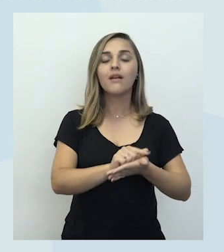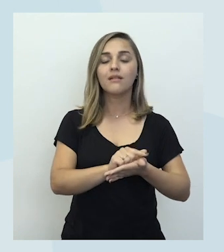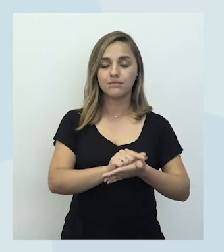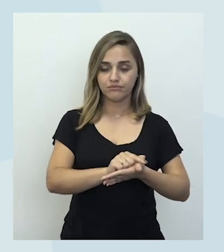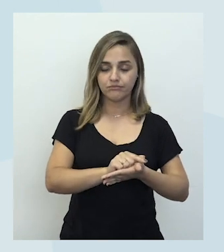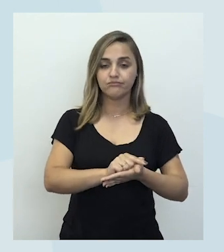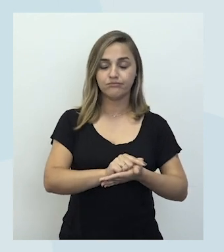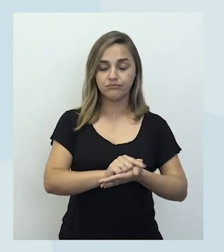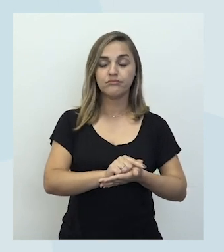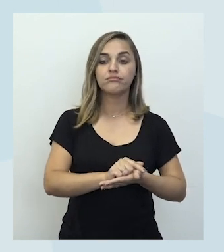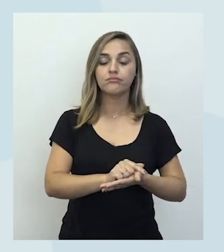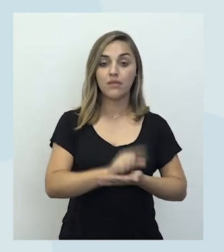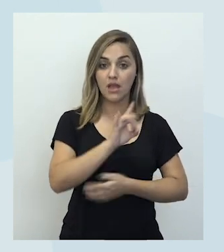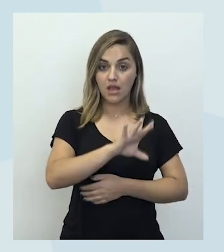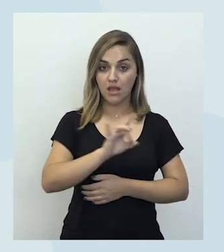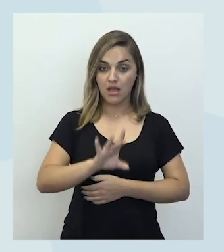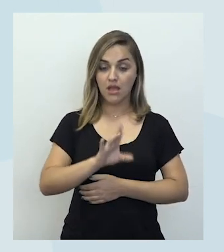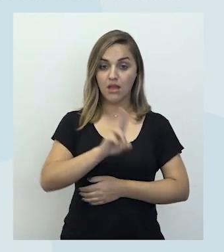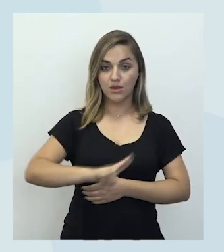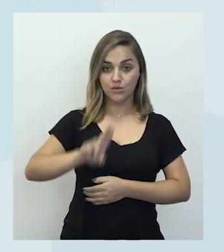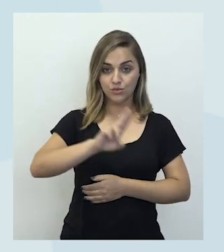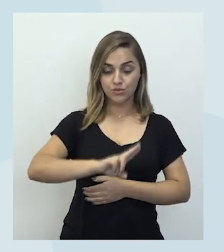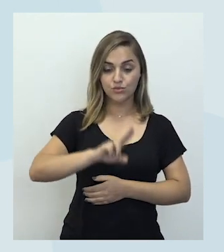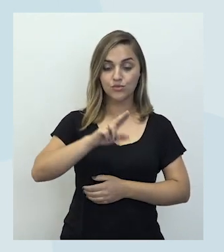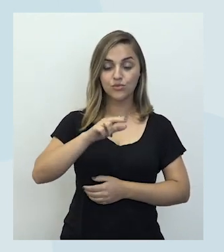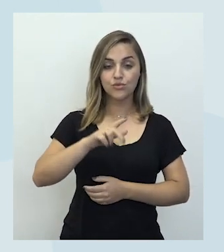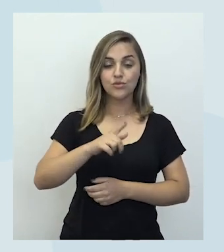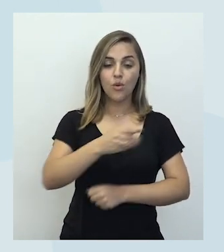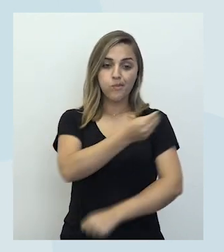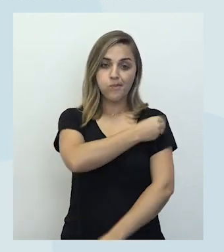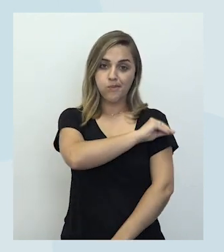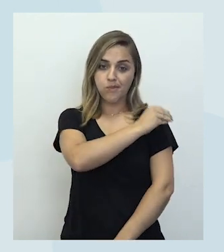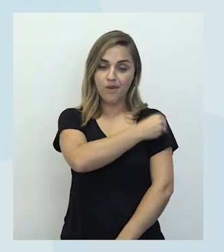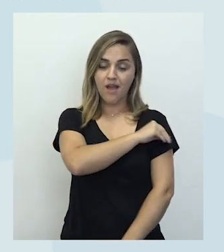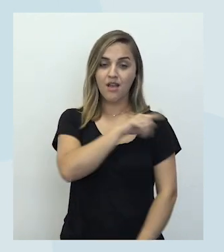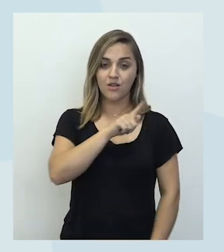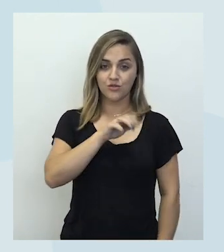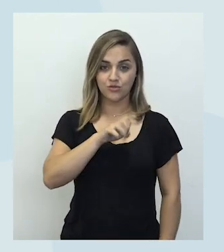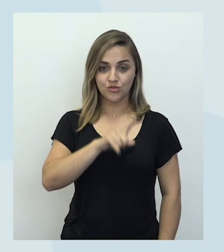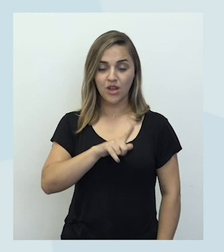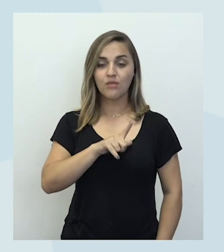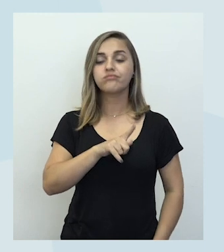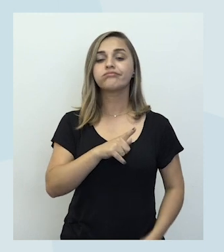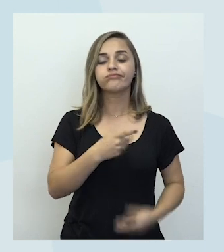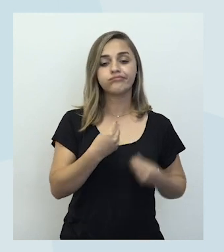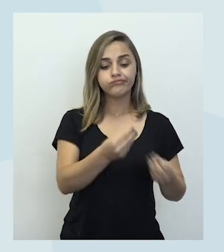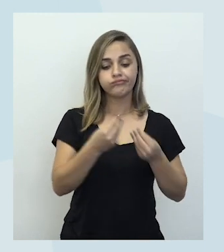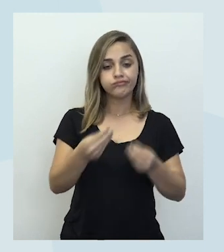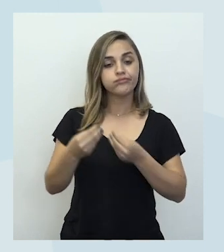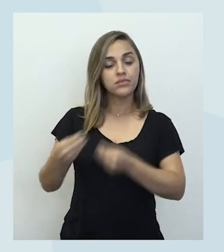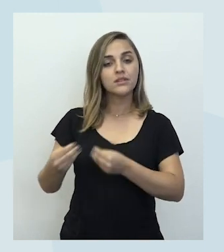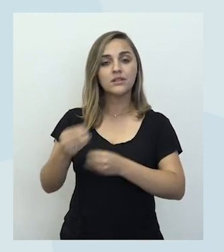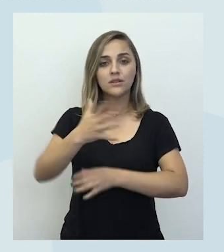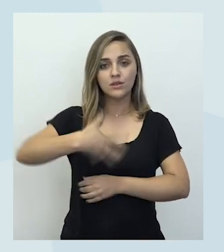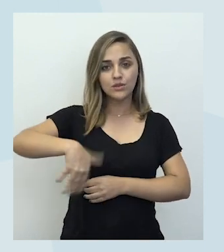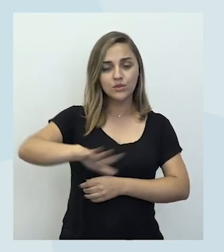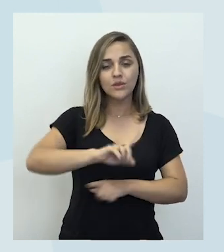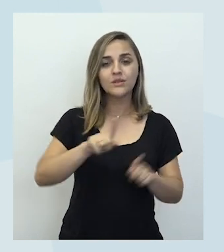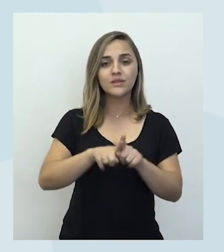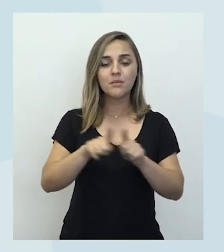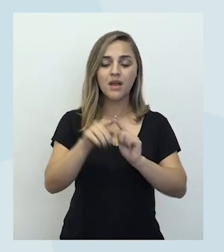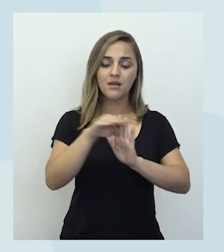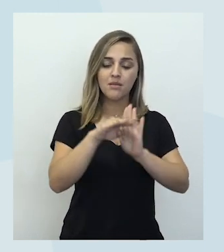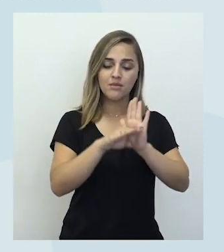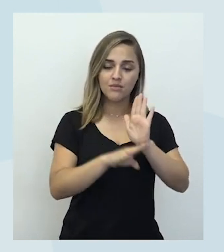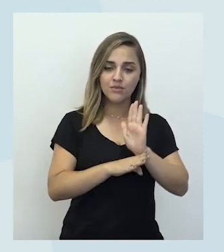uso. Dispositivos de álcool em gel estarão disponíveis no local. Além dos filmes propostos pela programação do evento, haverá